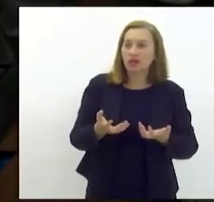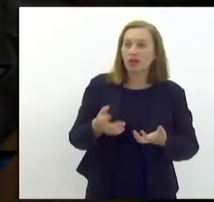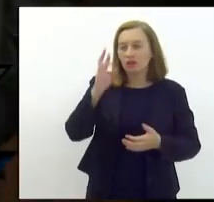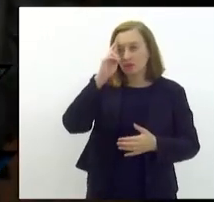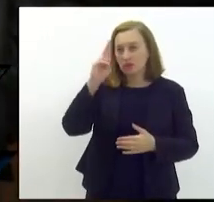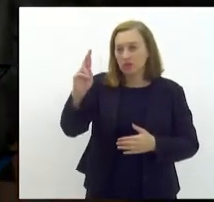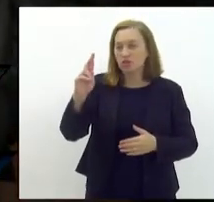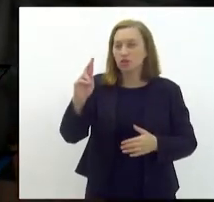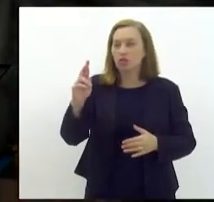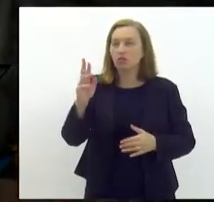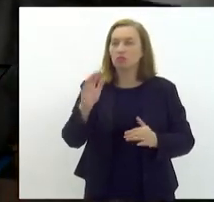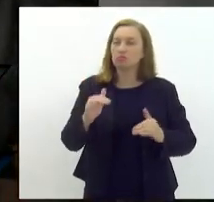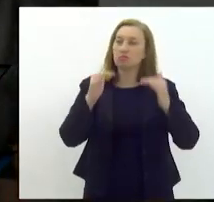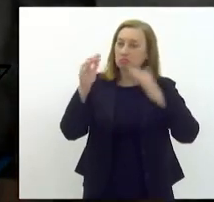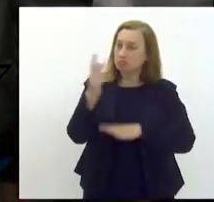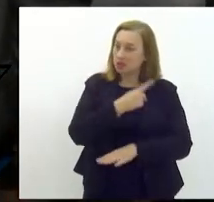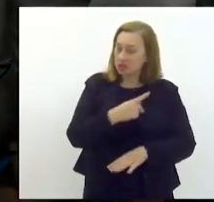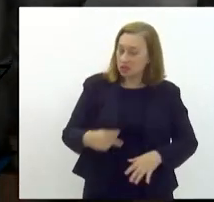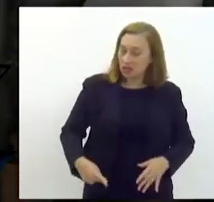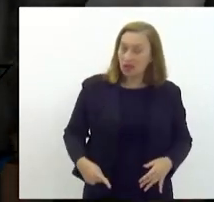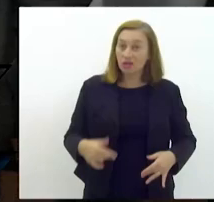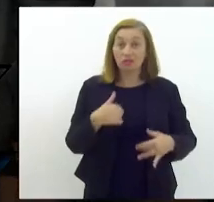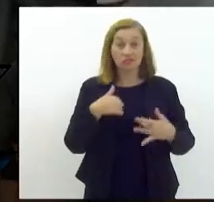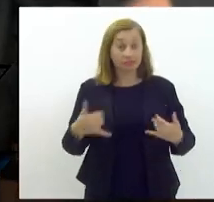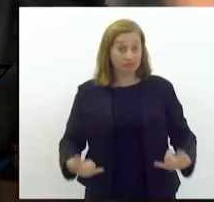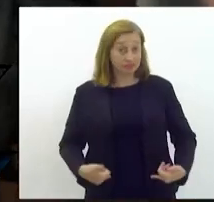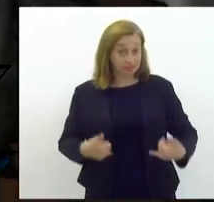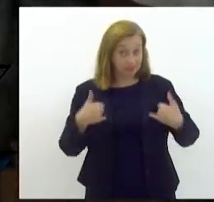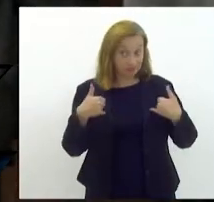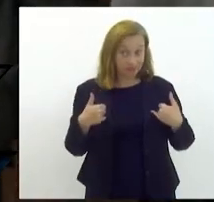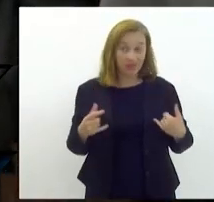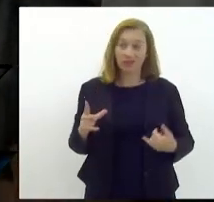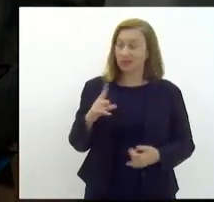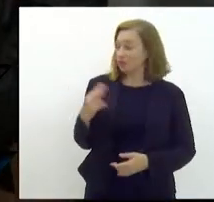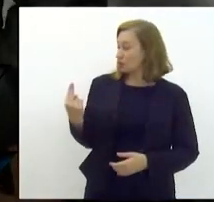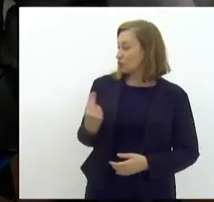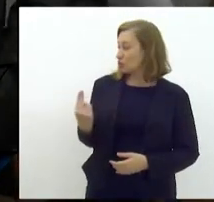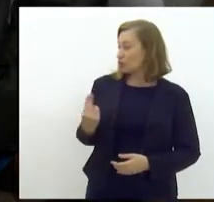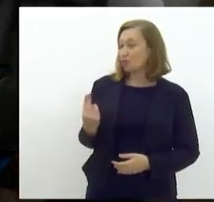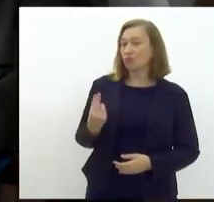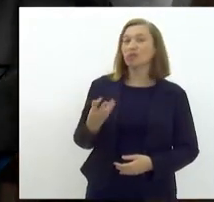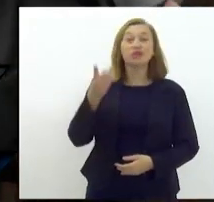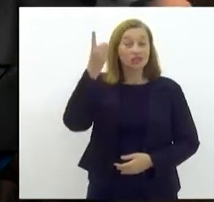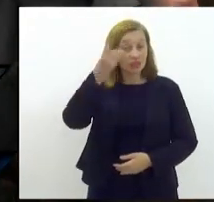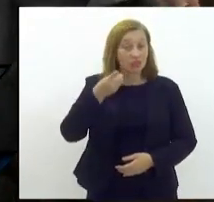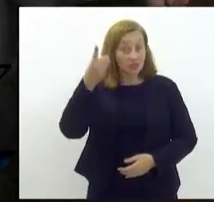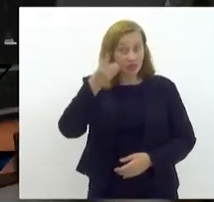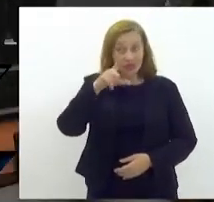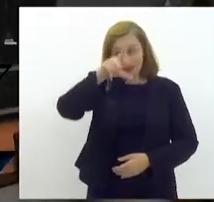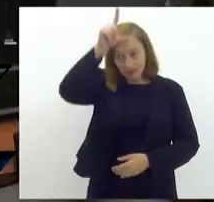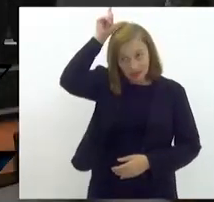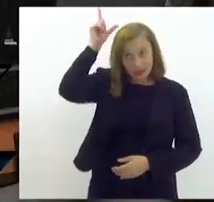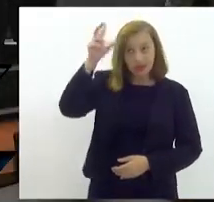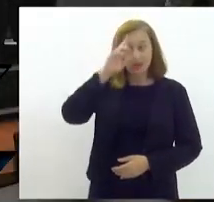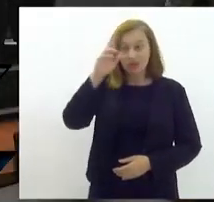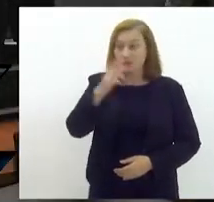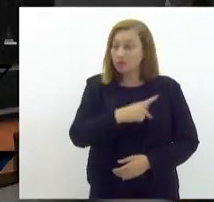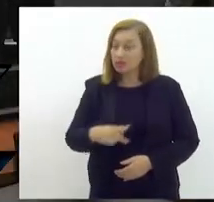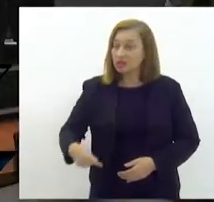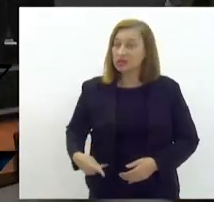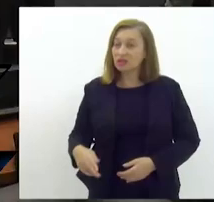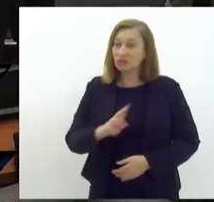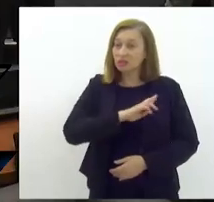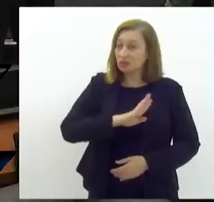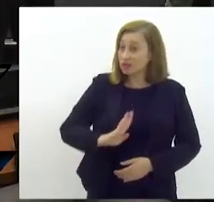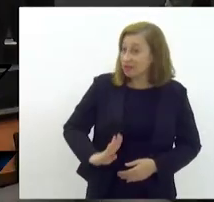excelência que eu ficaria muito honrado de ter a coautoria do deputado Luiz Paulo e a vossa excelência Deputado Rodrigo